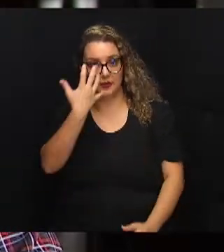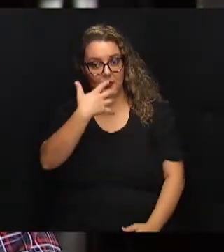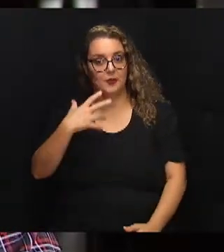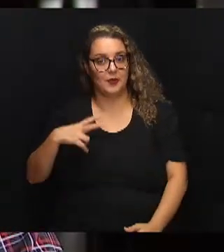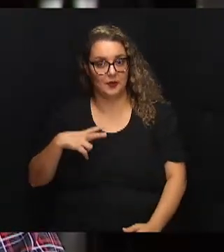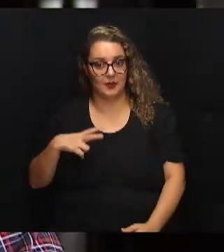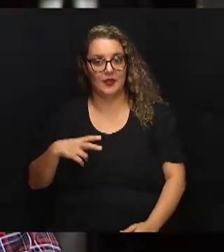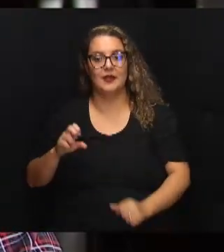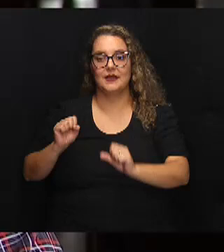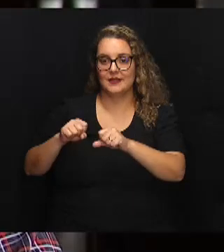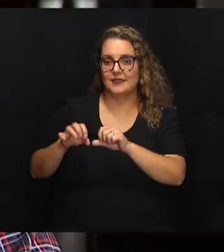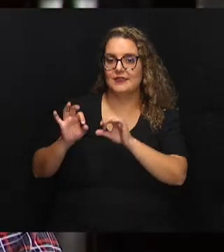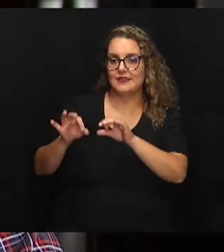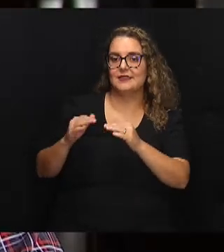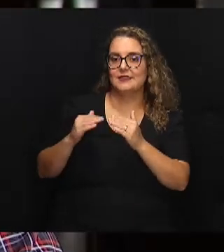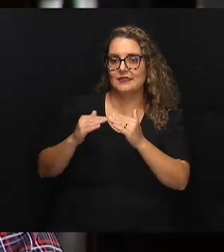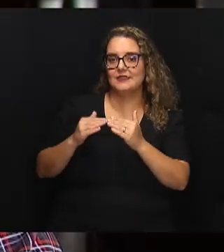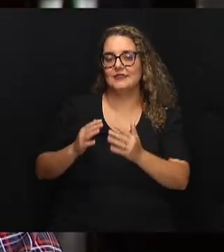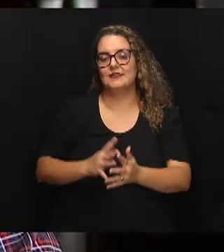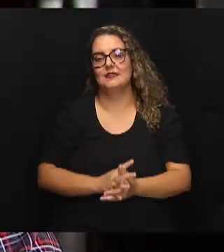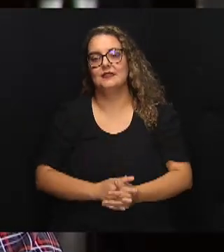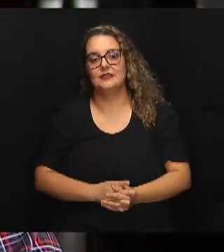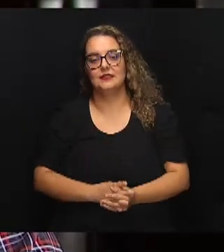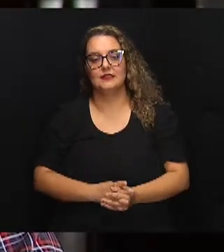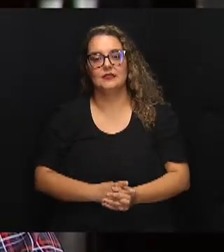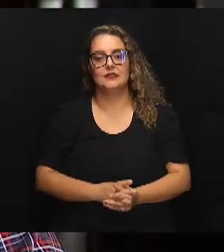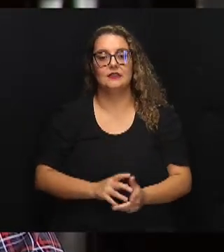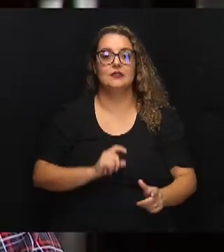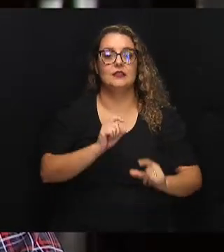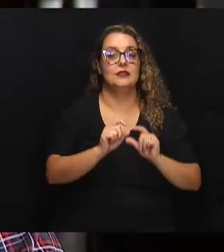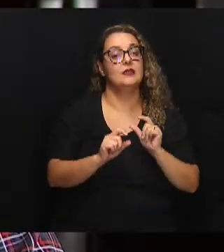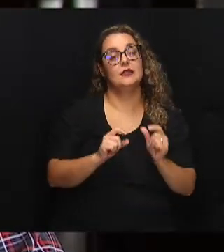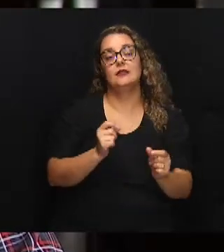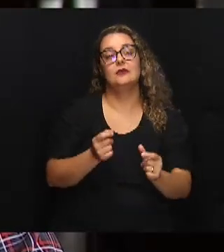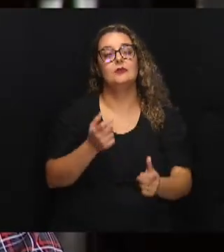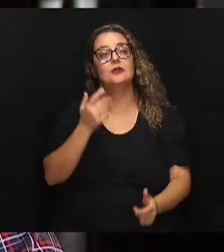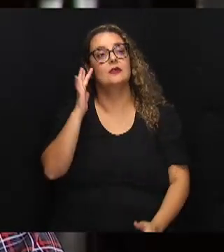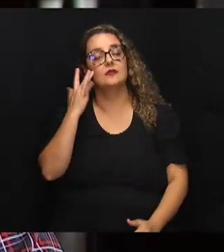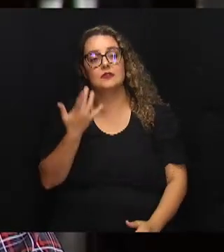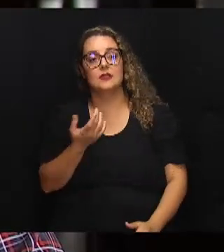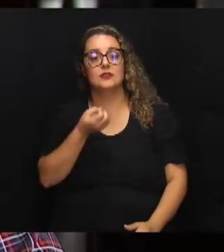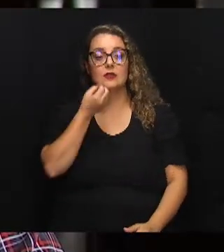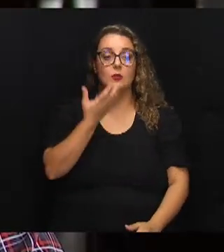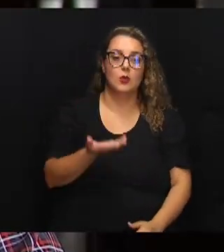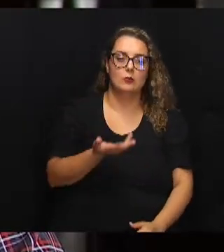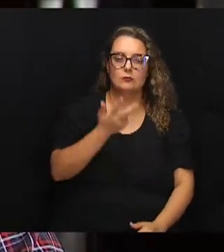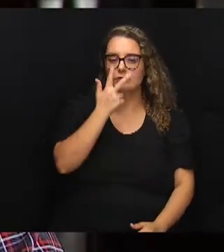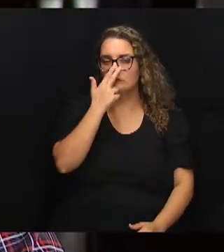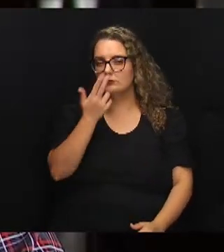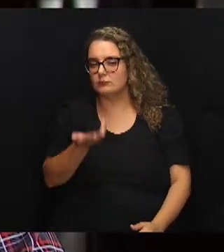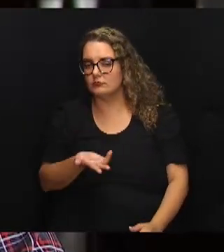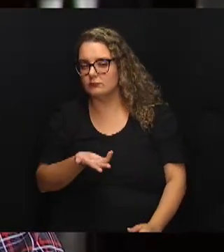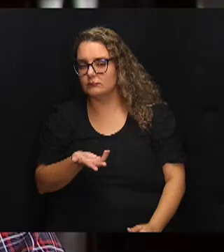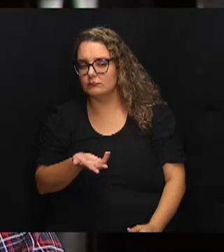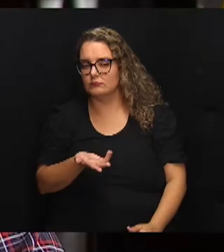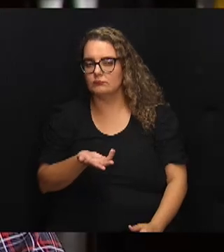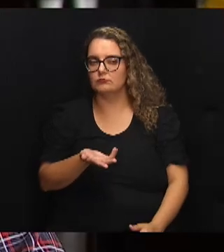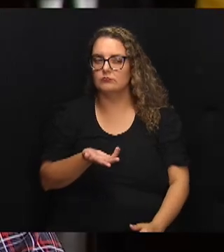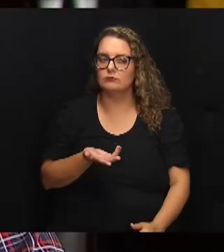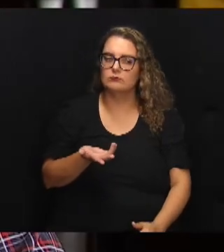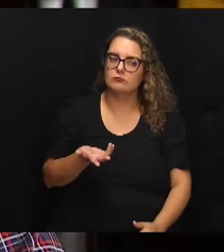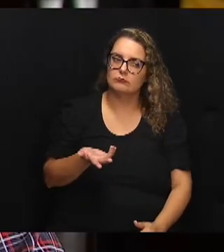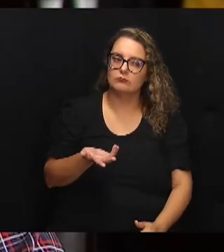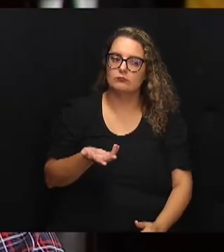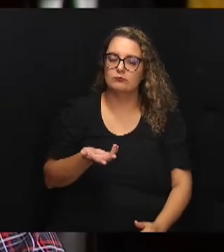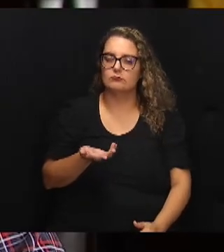que exatamente. E tem valido a pena, apesar de parece que ser algo bem, digamos que além